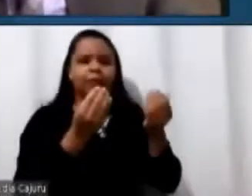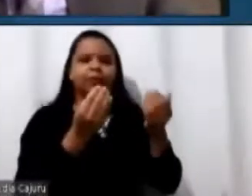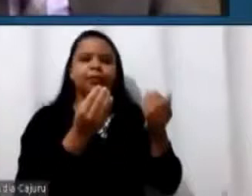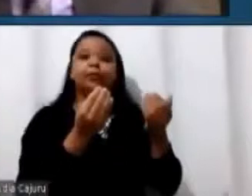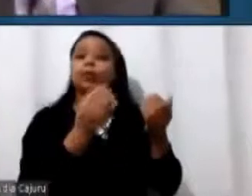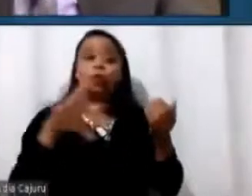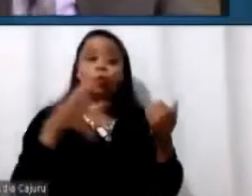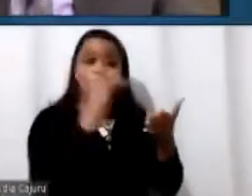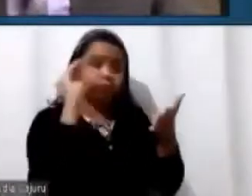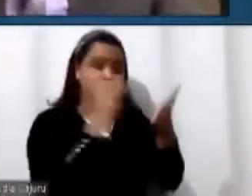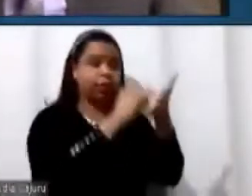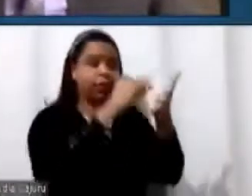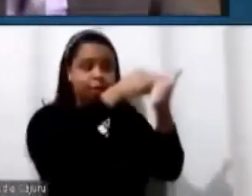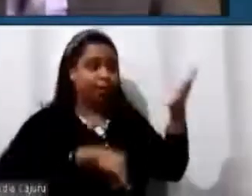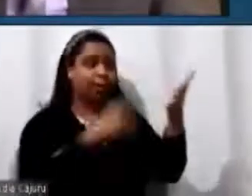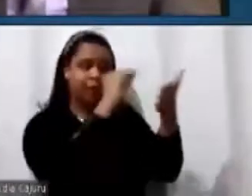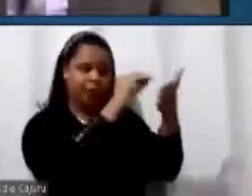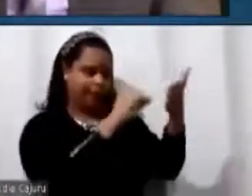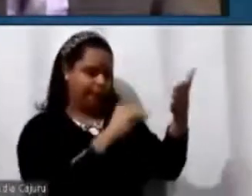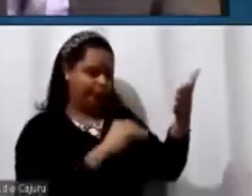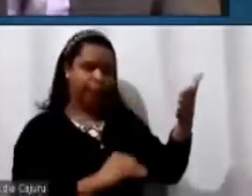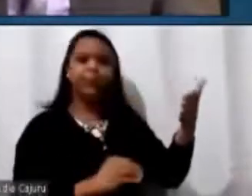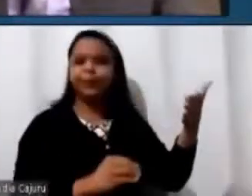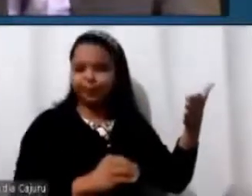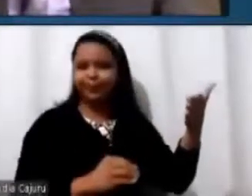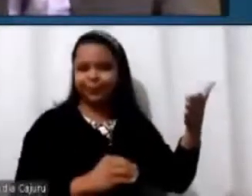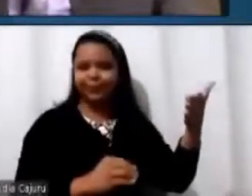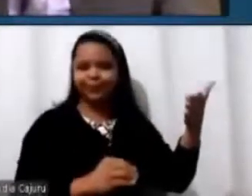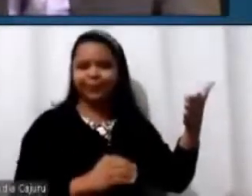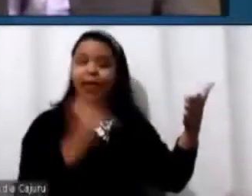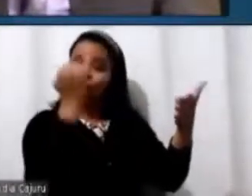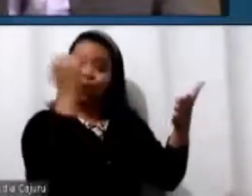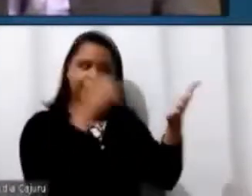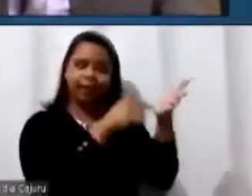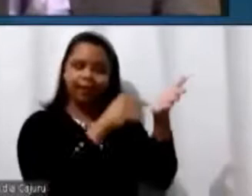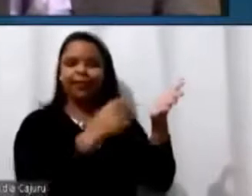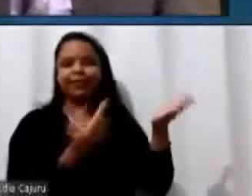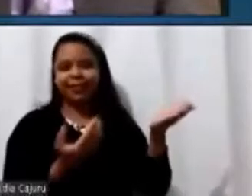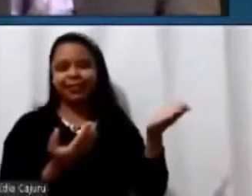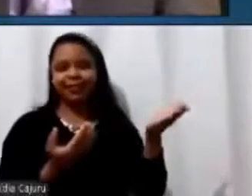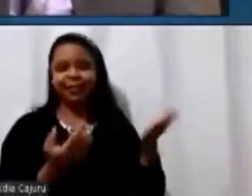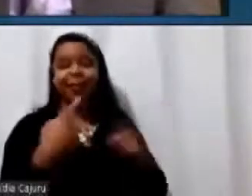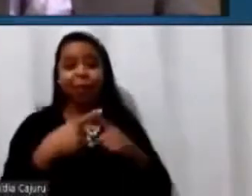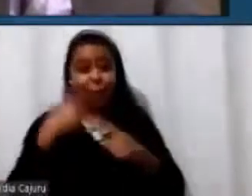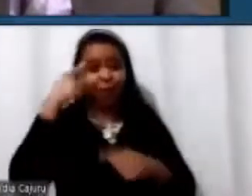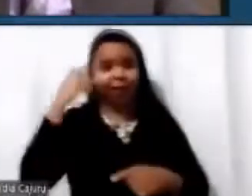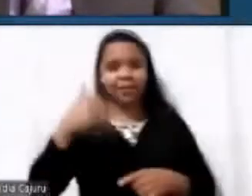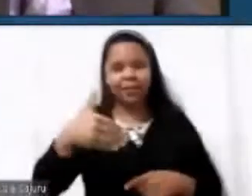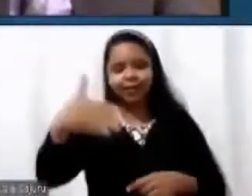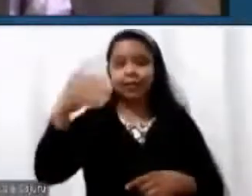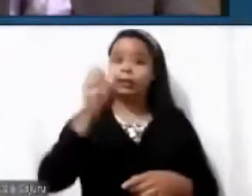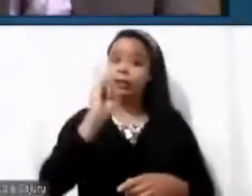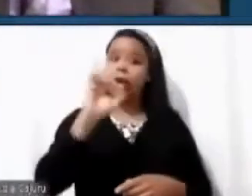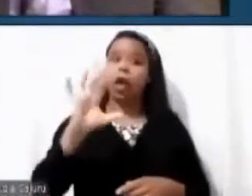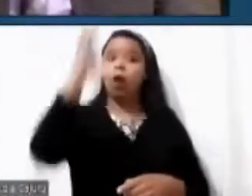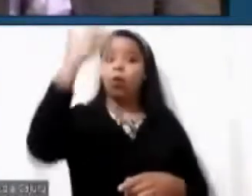ponto, porque o médico pode vir a enfrentar uma contestação lá do seu modo de atuar naquele caso, mas é também uma proteção,